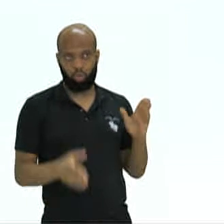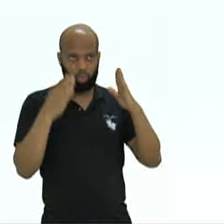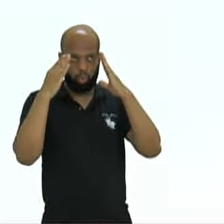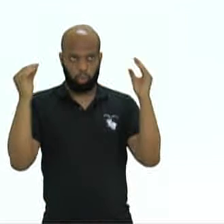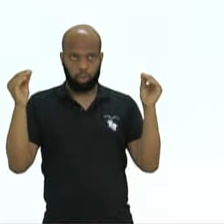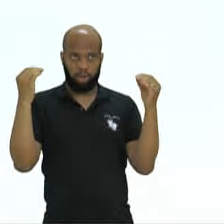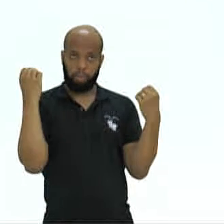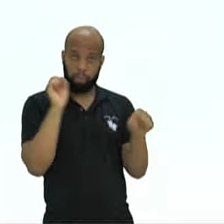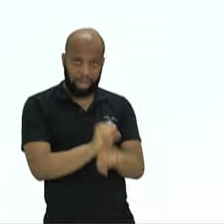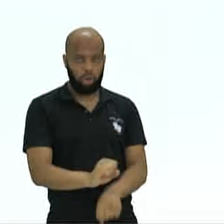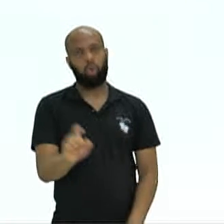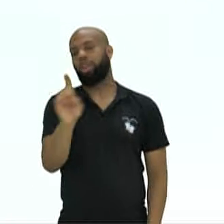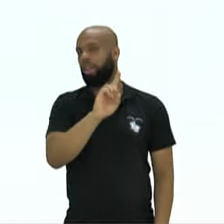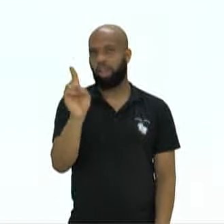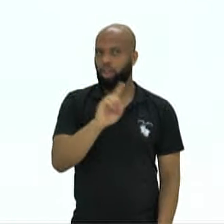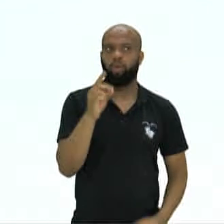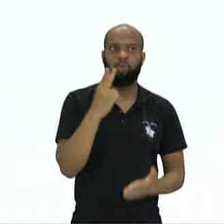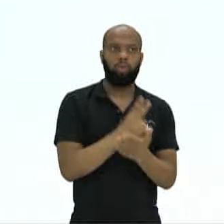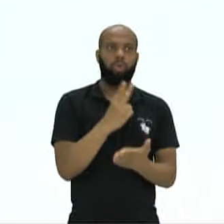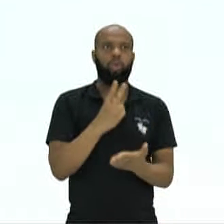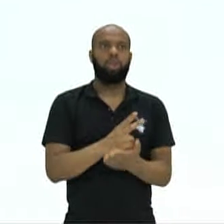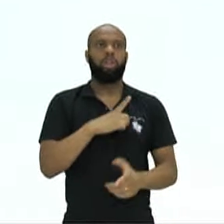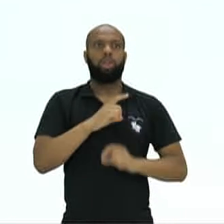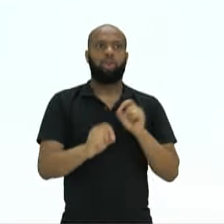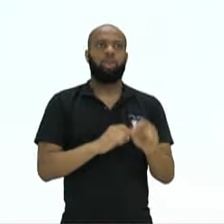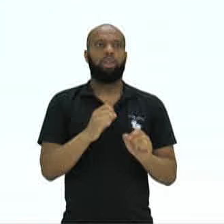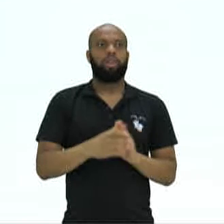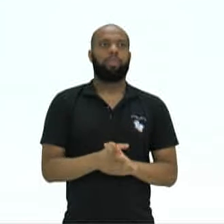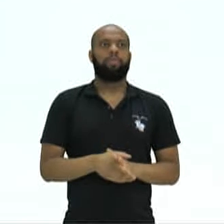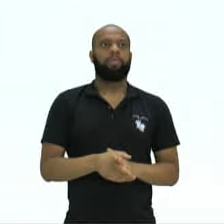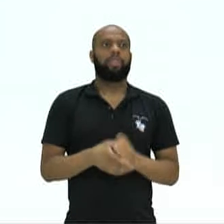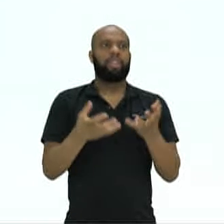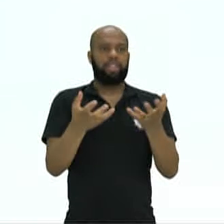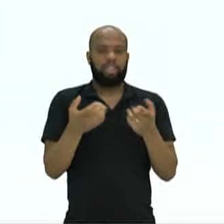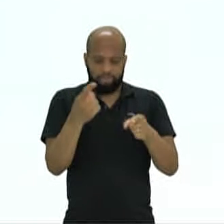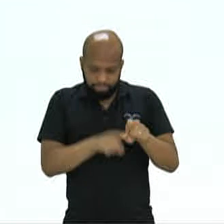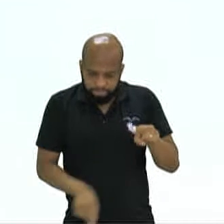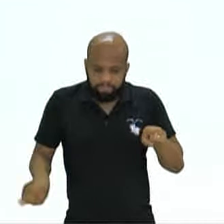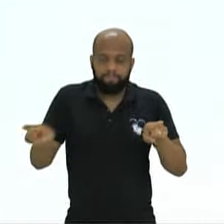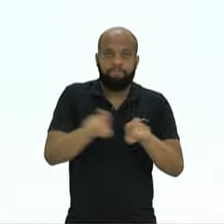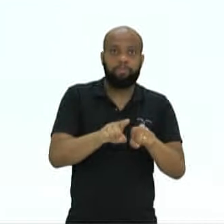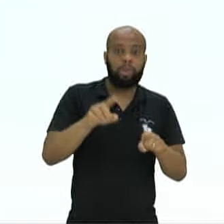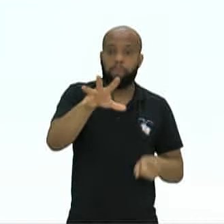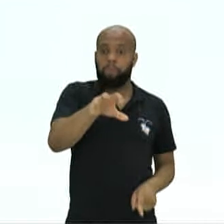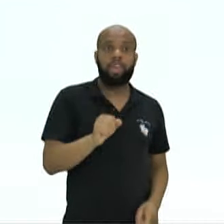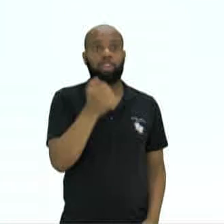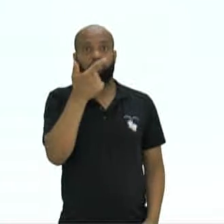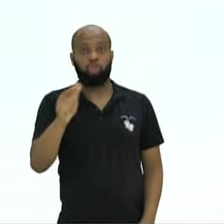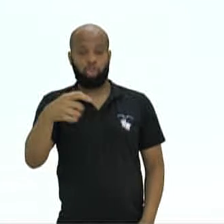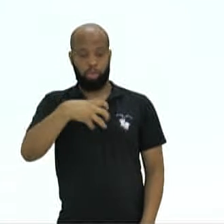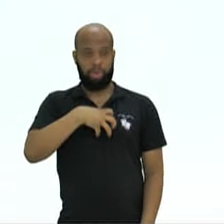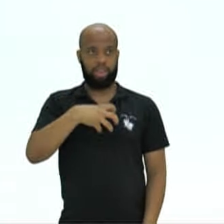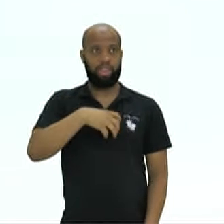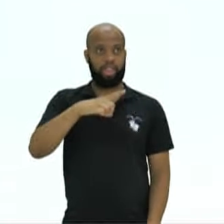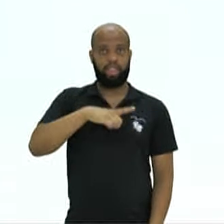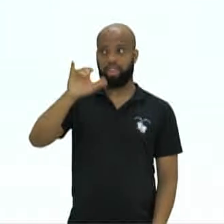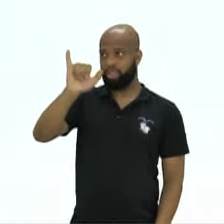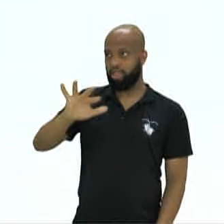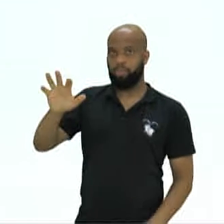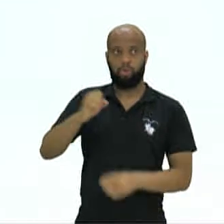Desistiram? Não, né? Plantação da restituição da Bahia, o que é restituir? Né? Você reconquistar. Aqui, então, uma imagem